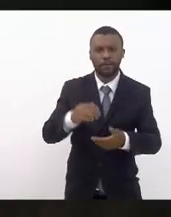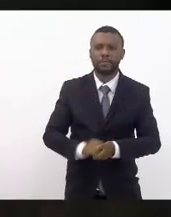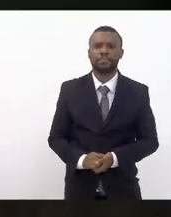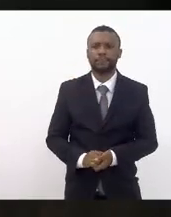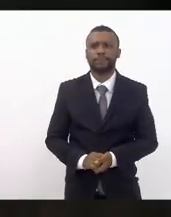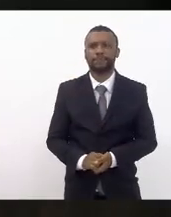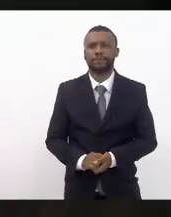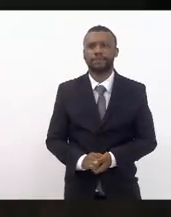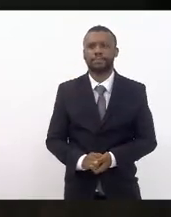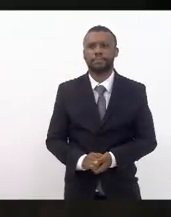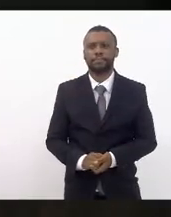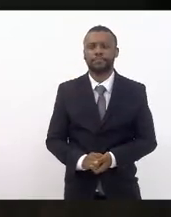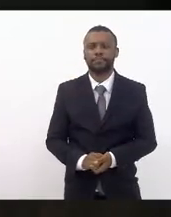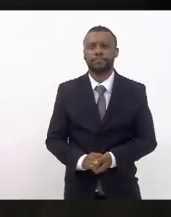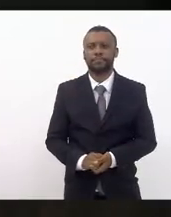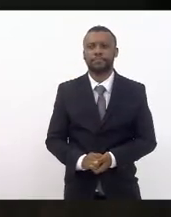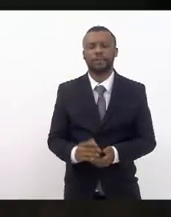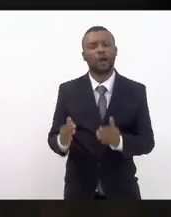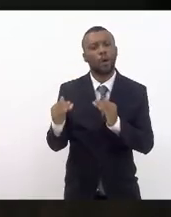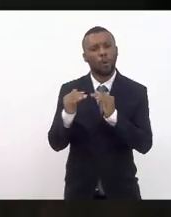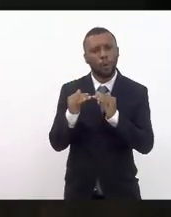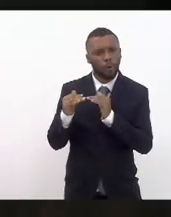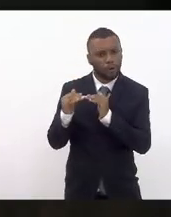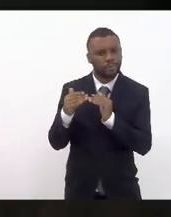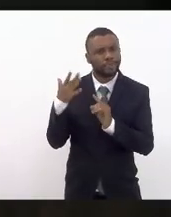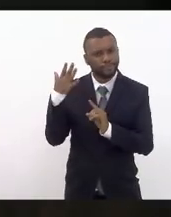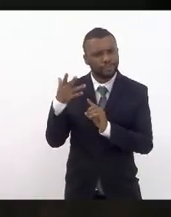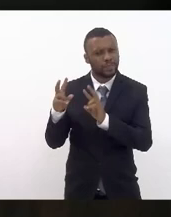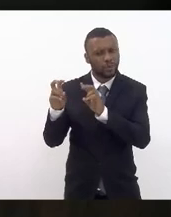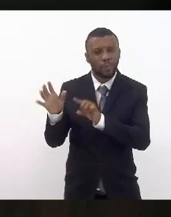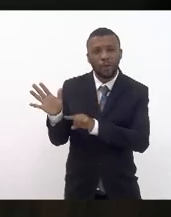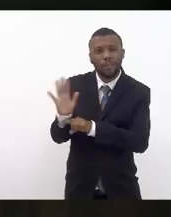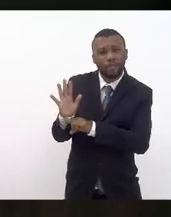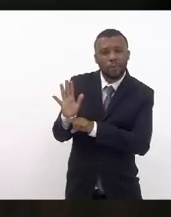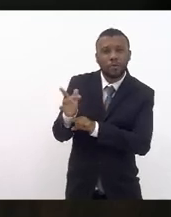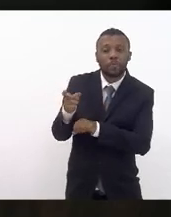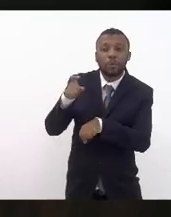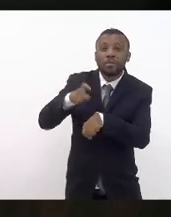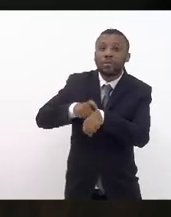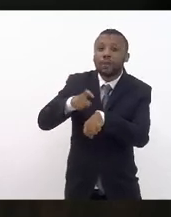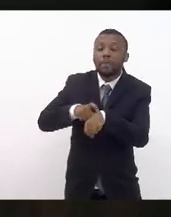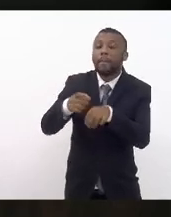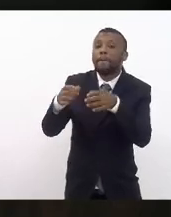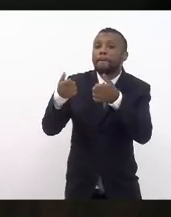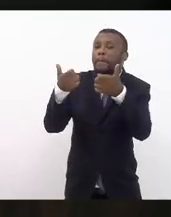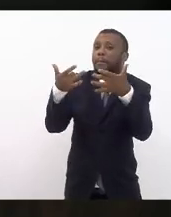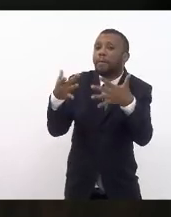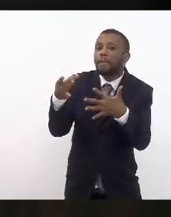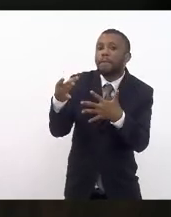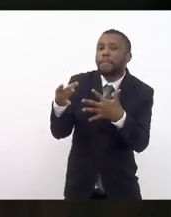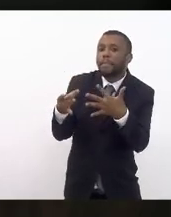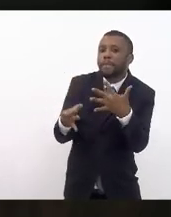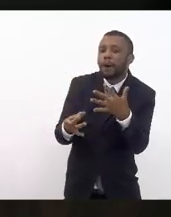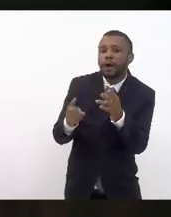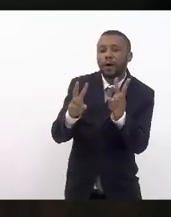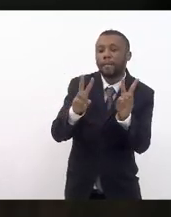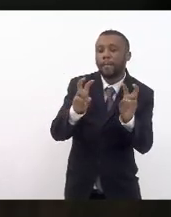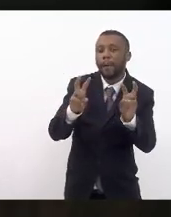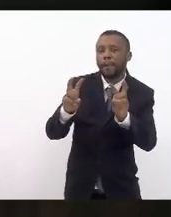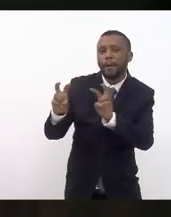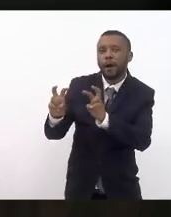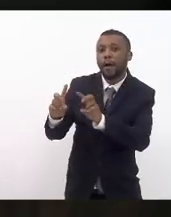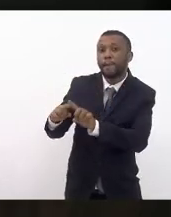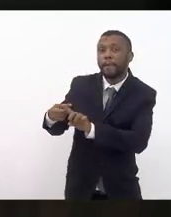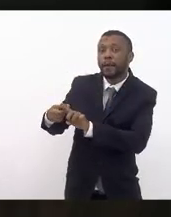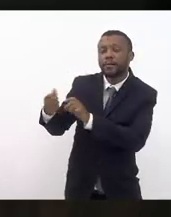deputado. Colaborando aí com a fala de Vossa Excelência com relação ao filme, que não deu tempo eu falar tudo sobre ele, ainda